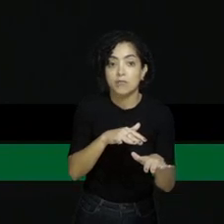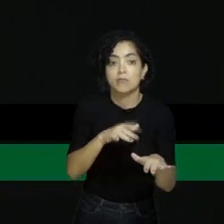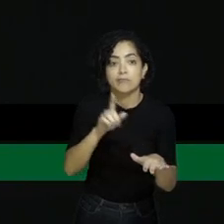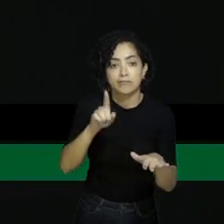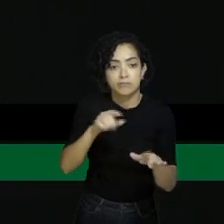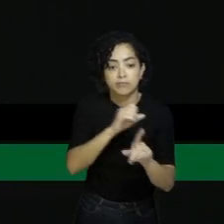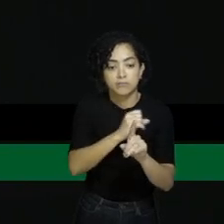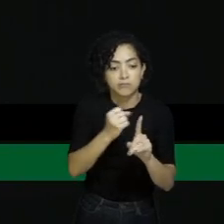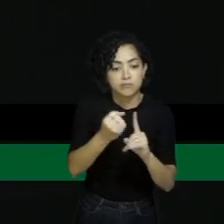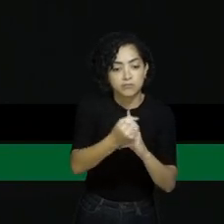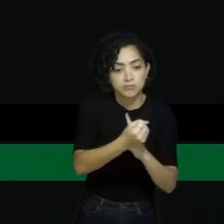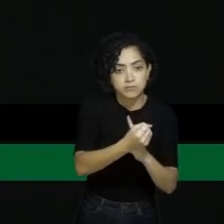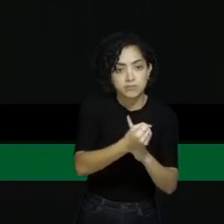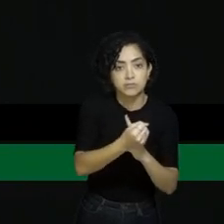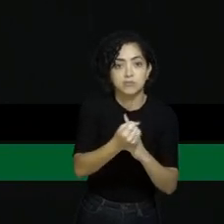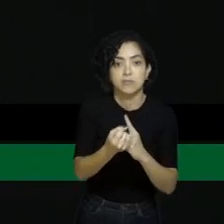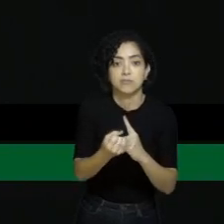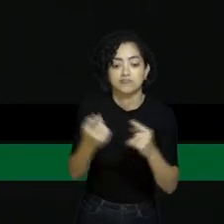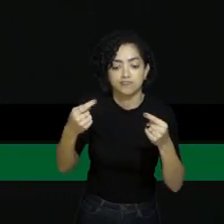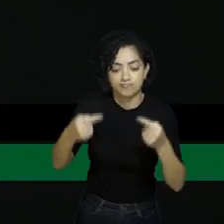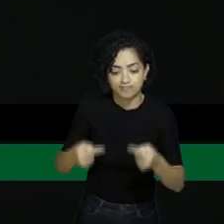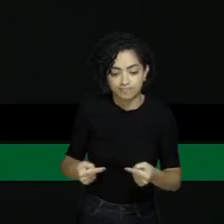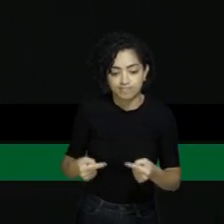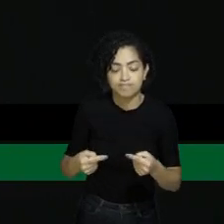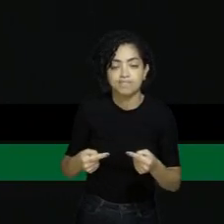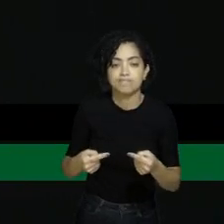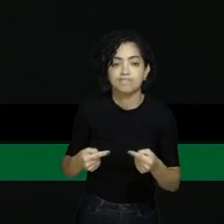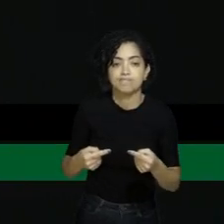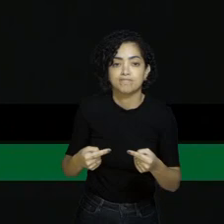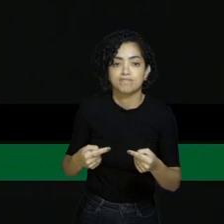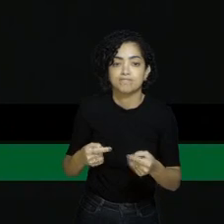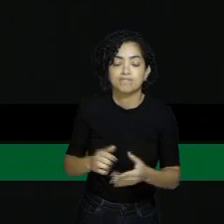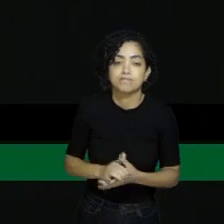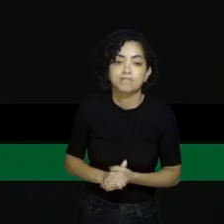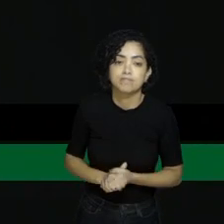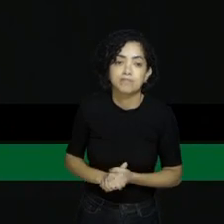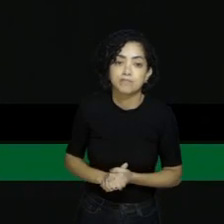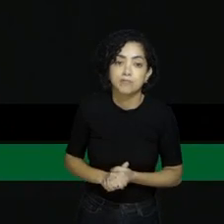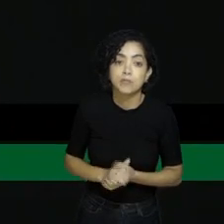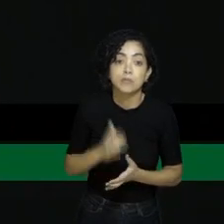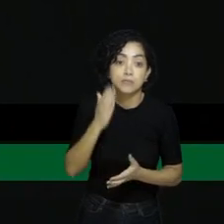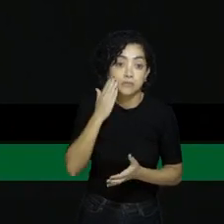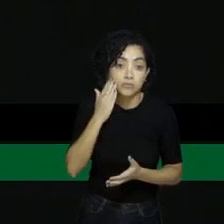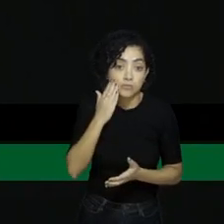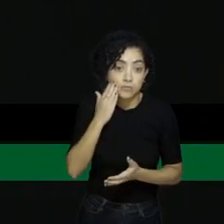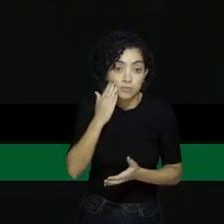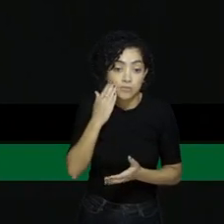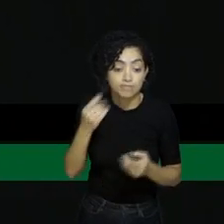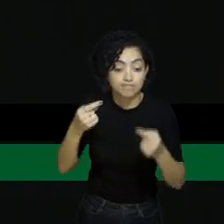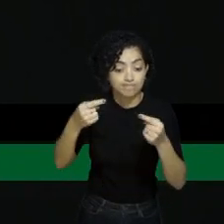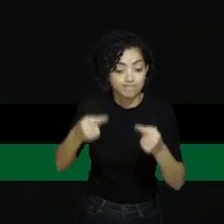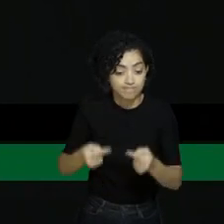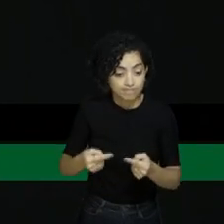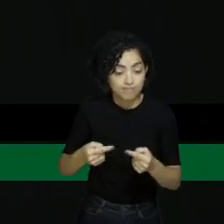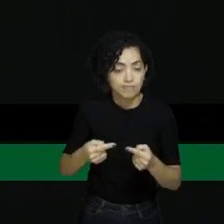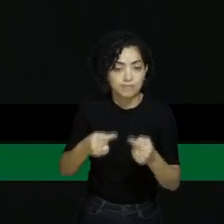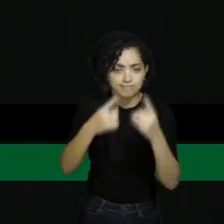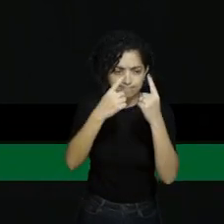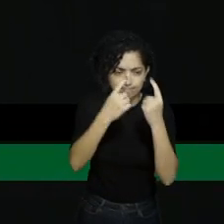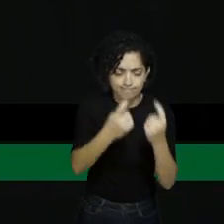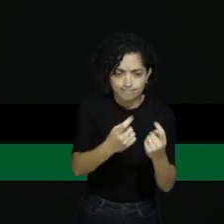sociedade para enfrentar toda essa problemática. E nós sabemos que para enfrentar a violência